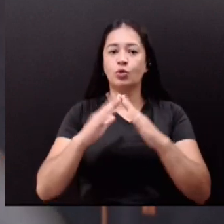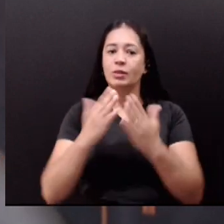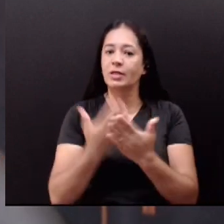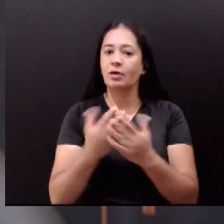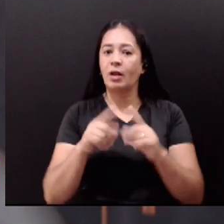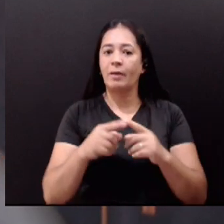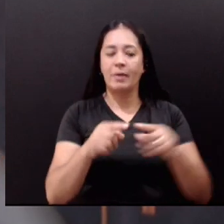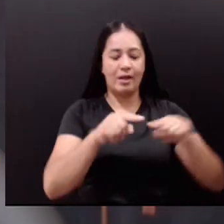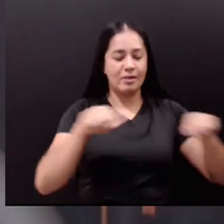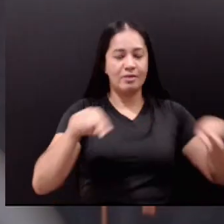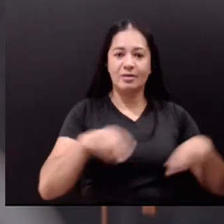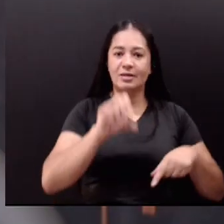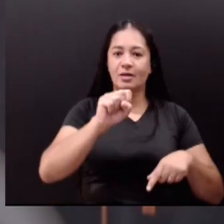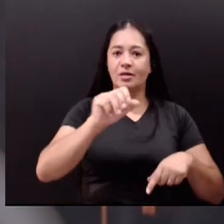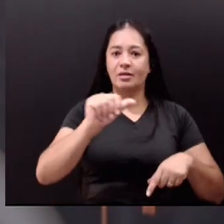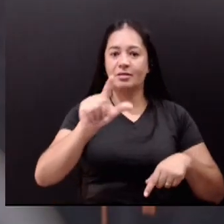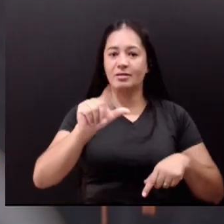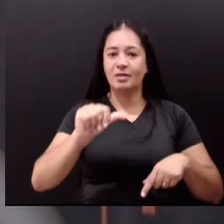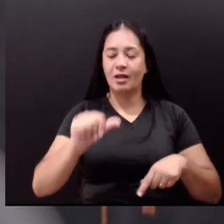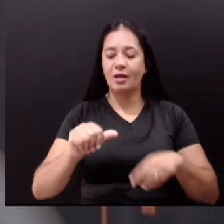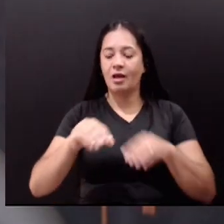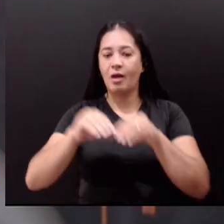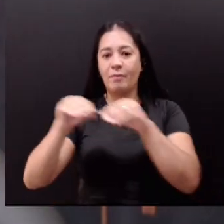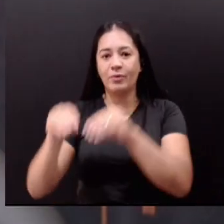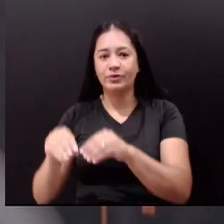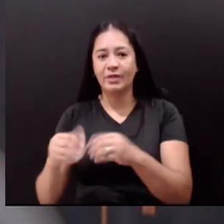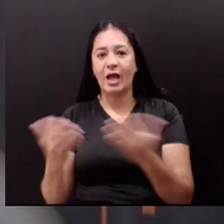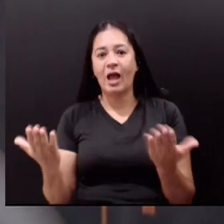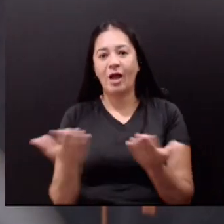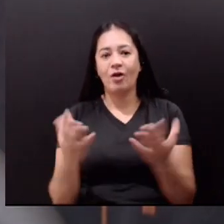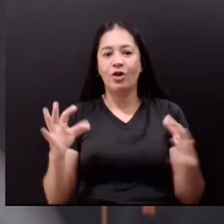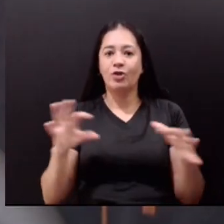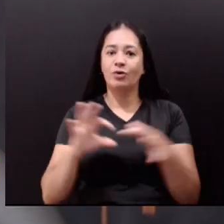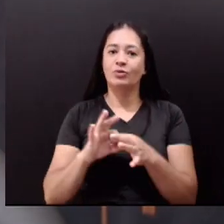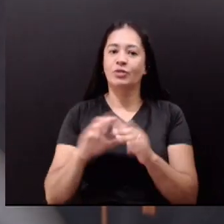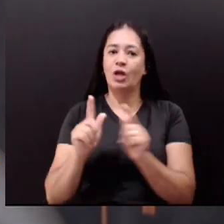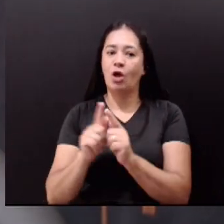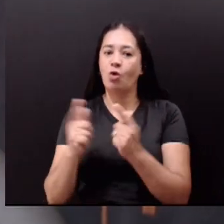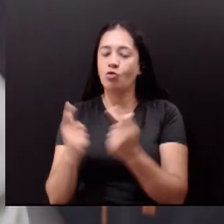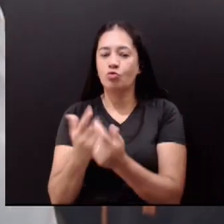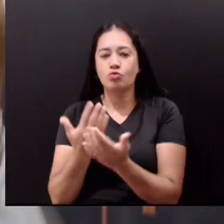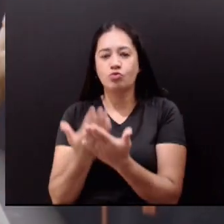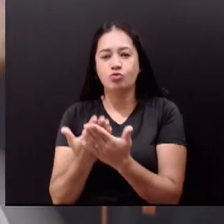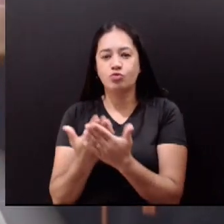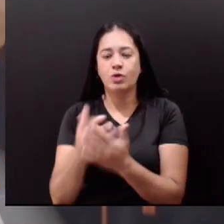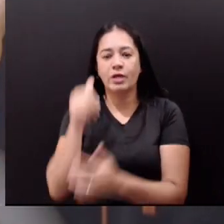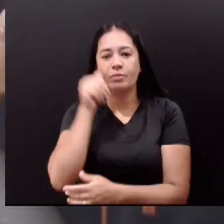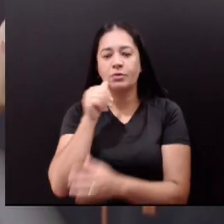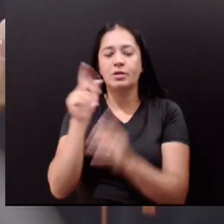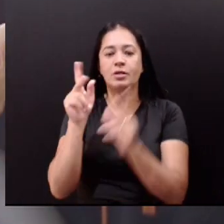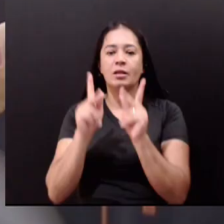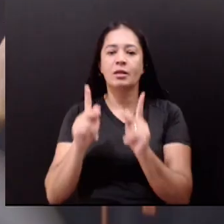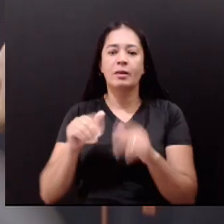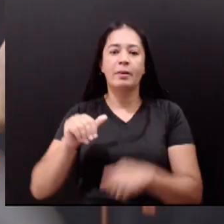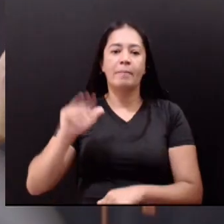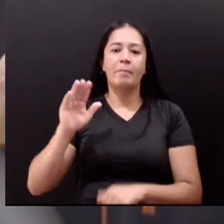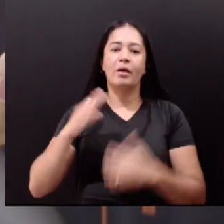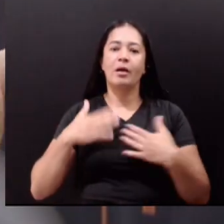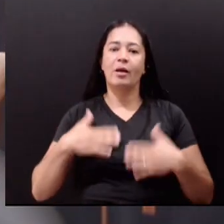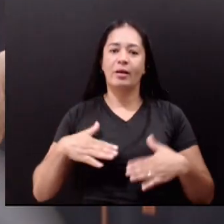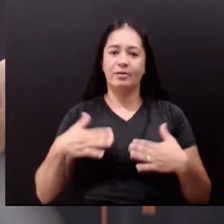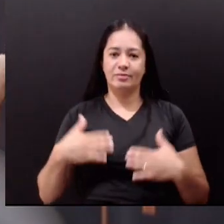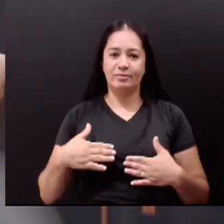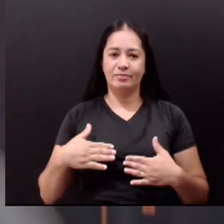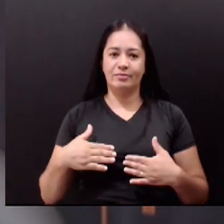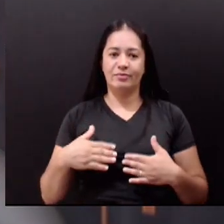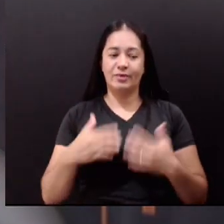a criança se conectou a um grupo estudioso, de meninas mais tranquilas e tudo mais, e se afastou. E depois ficou muito